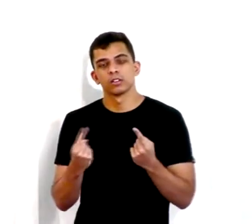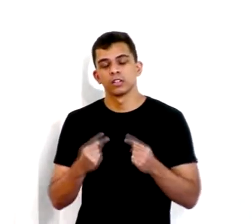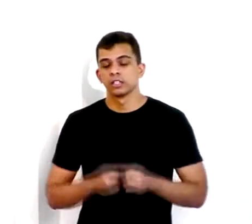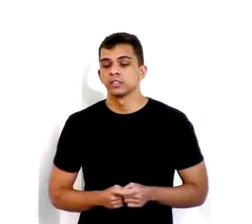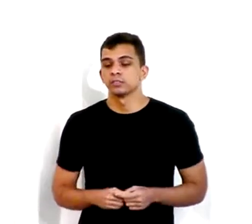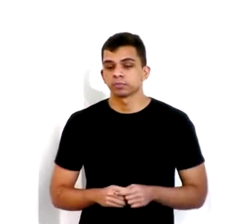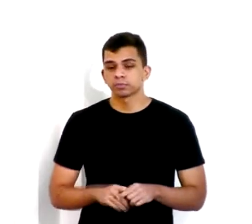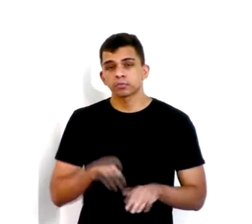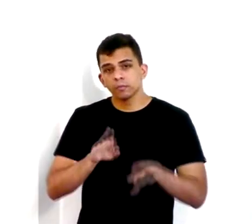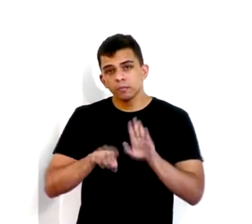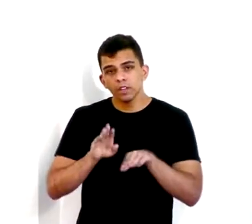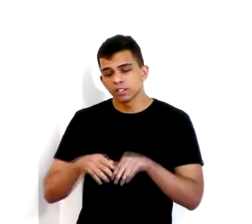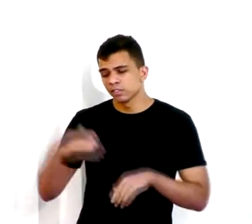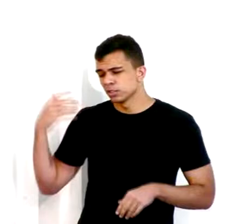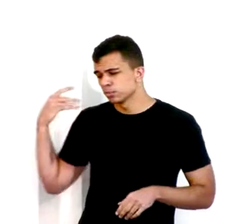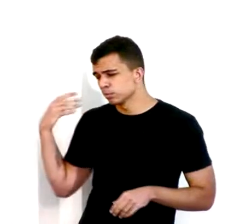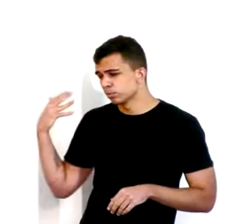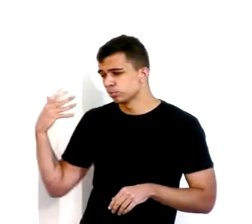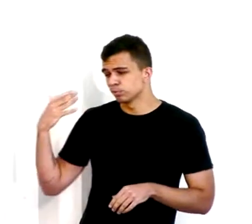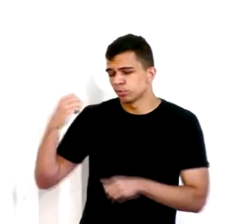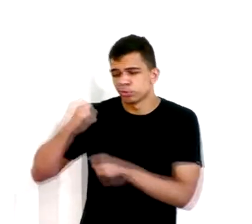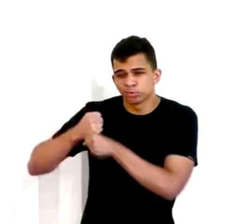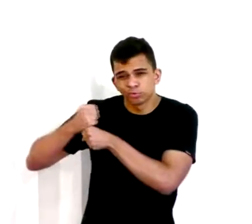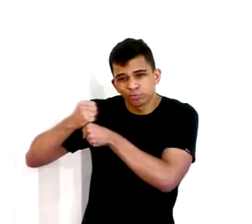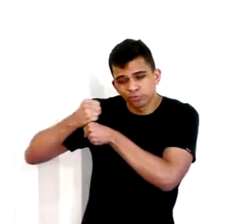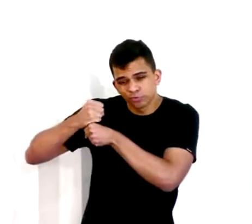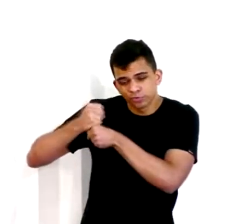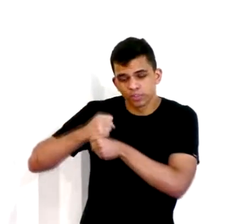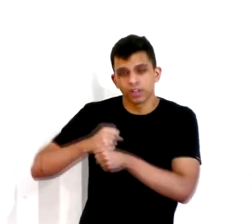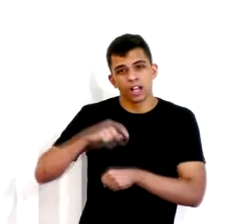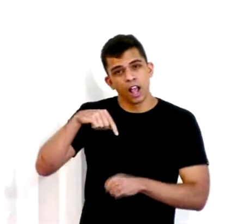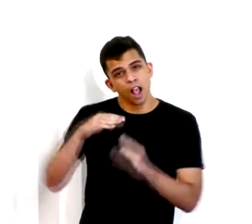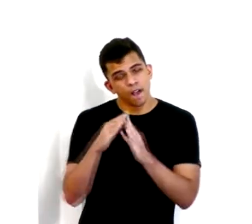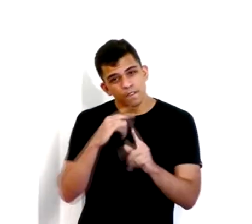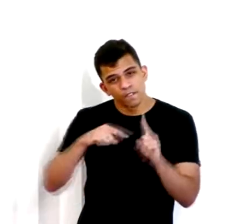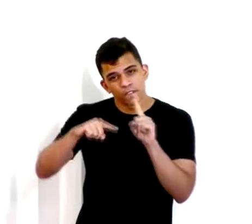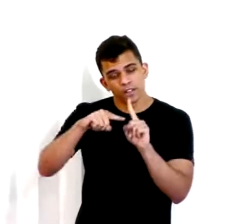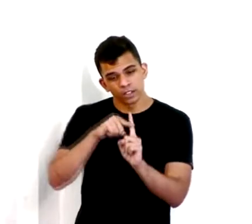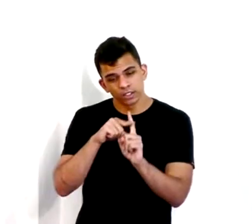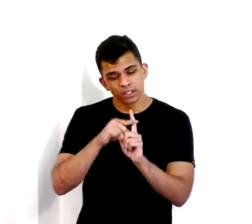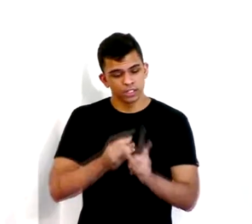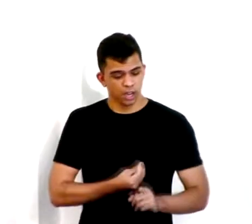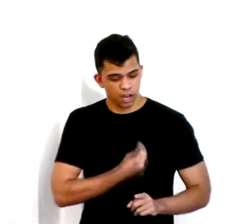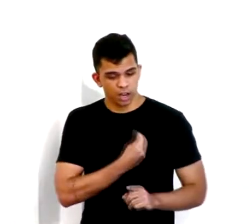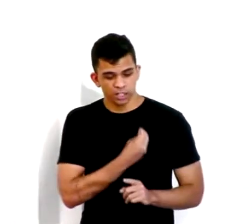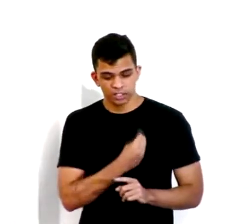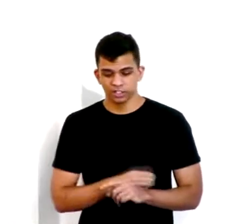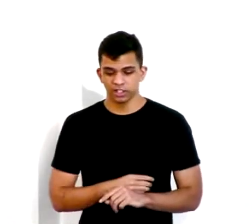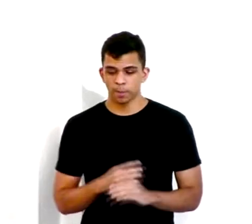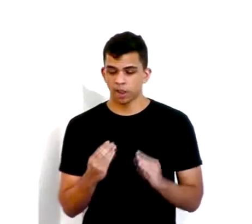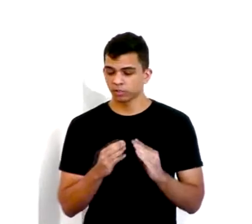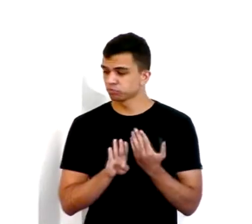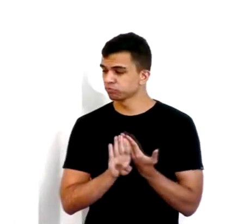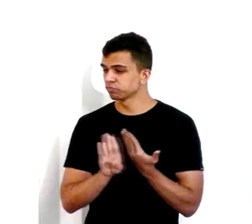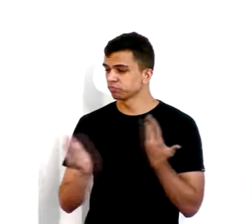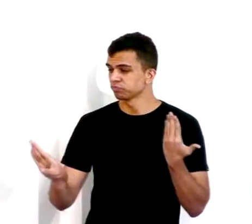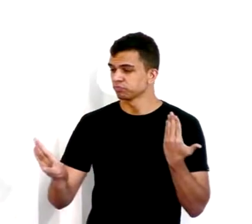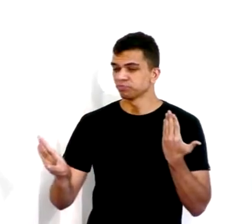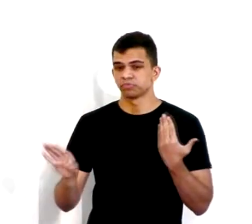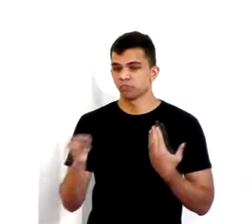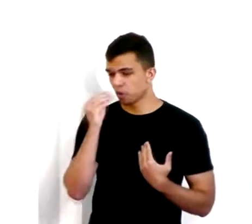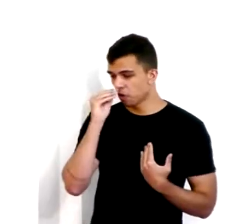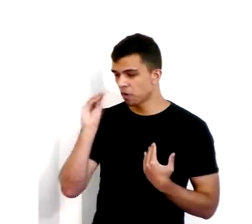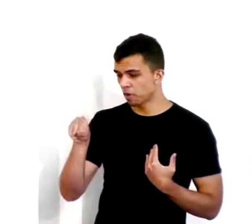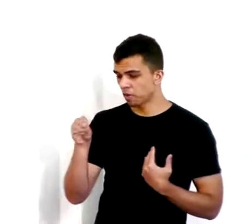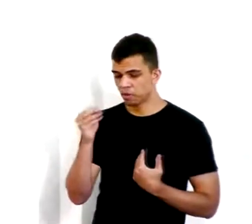anos dentro de uma igreja e talvez não falarem um com o outro, não pedirem perdão um ao